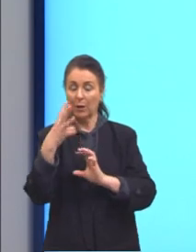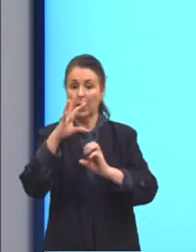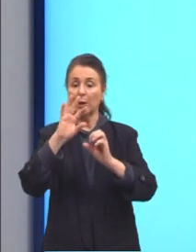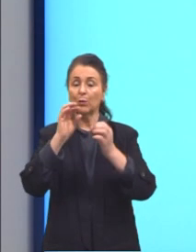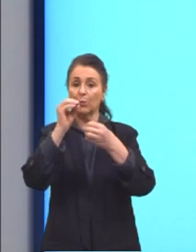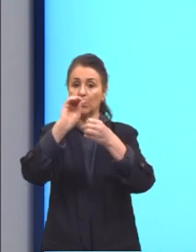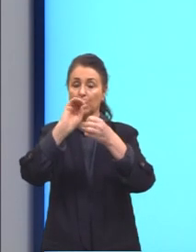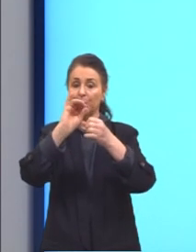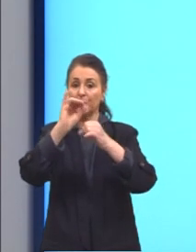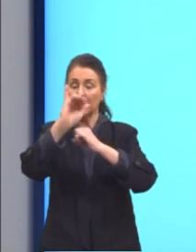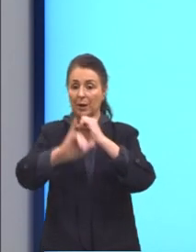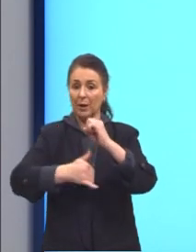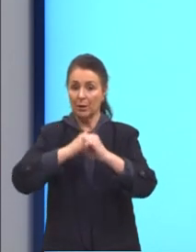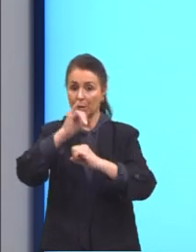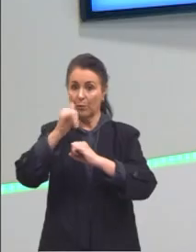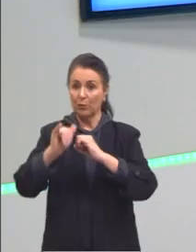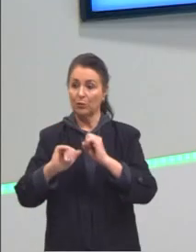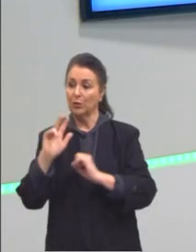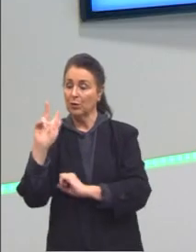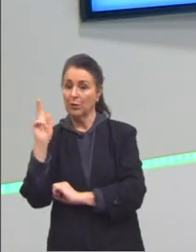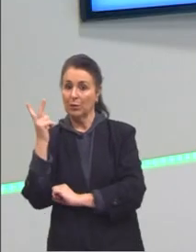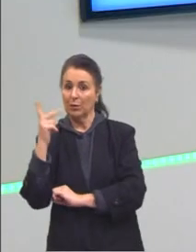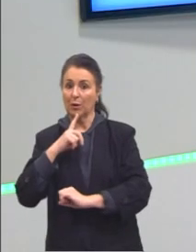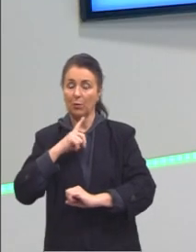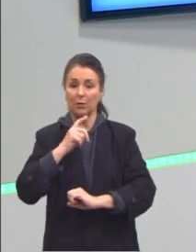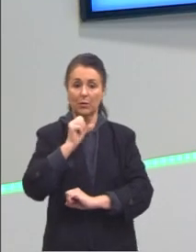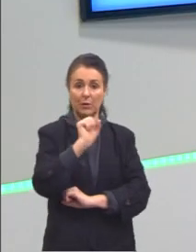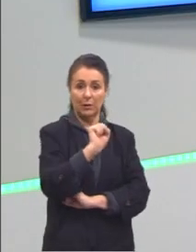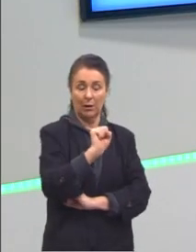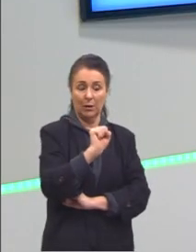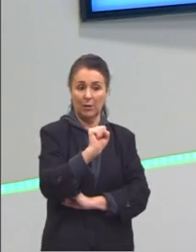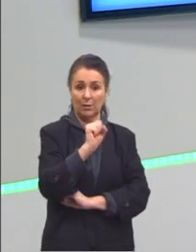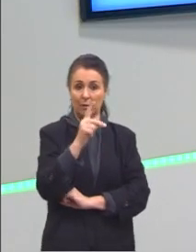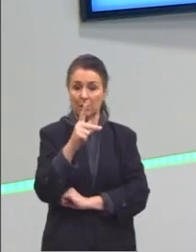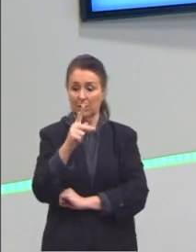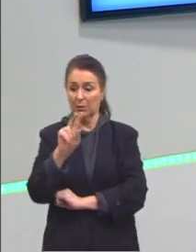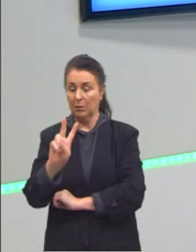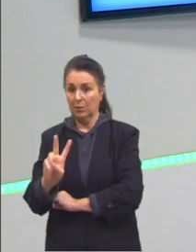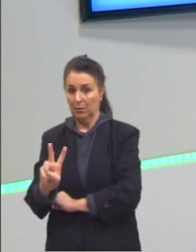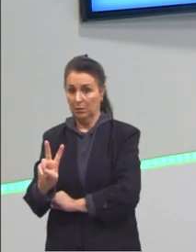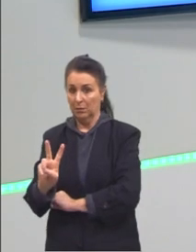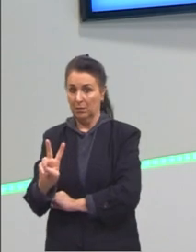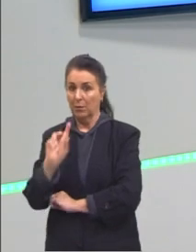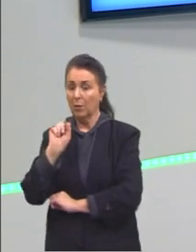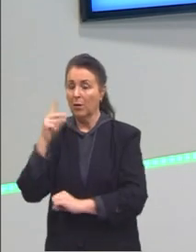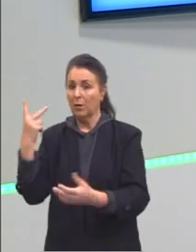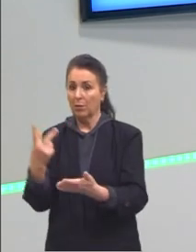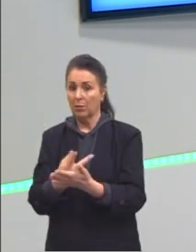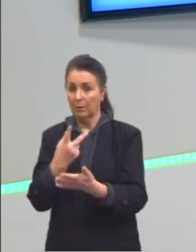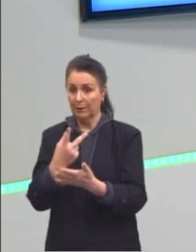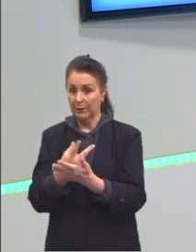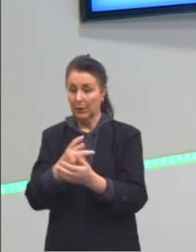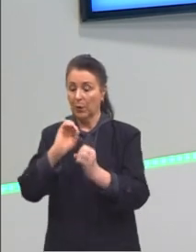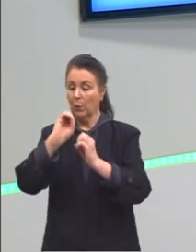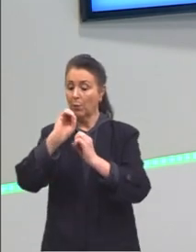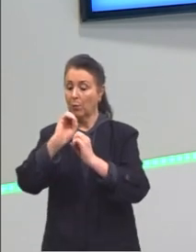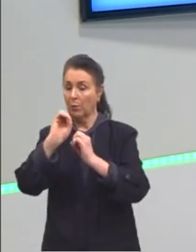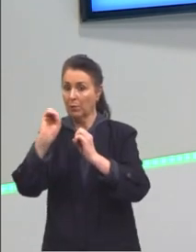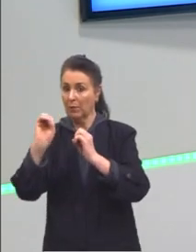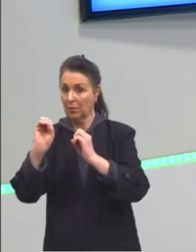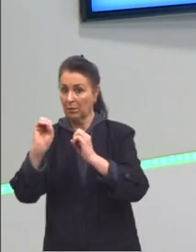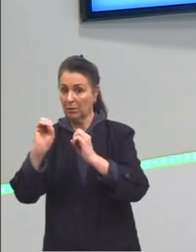já quando eu tenho uma configuração SP2 o que que acontece o orbital